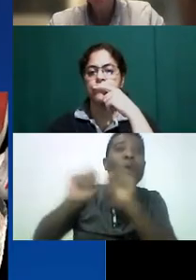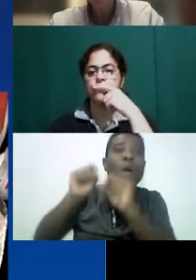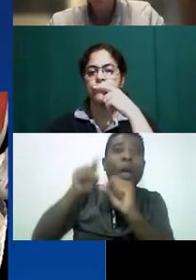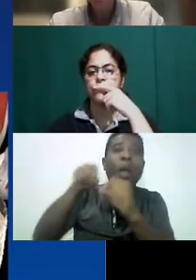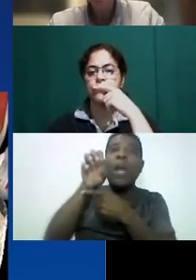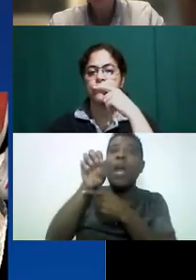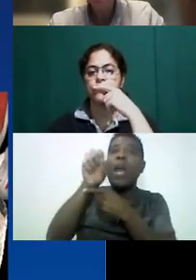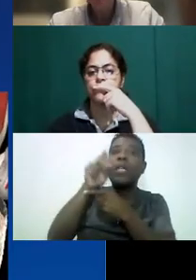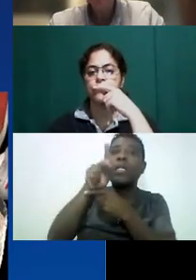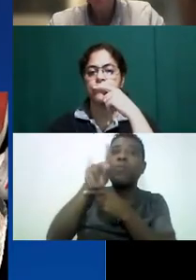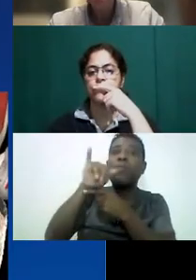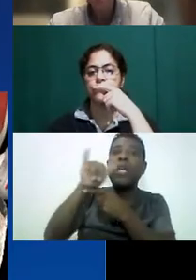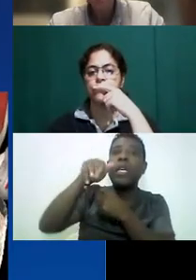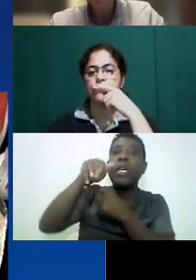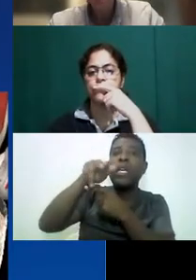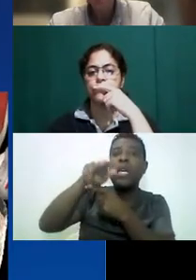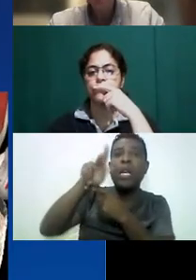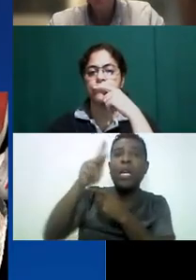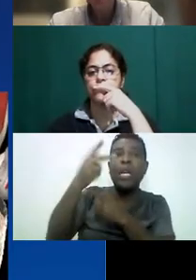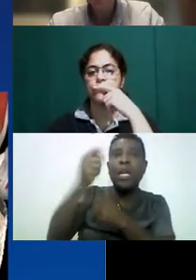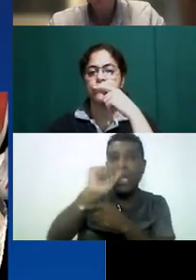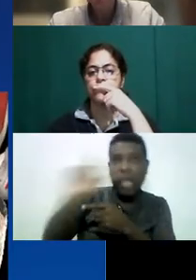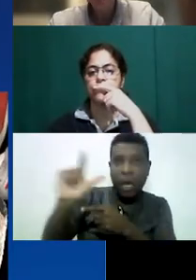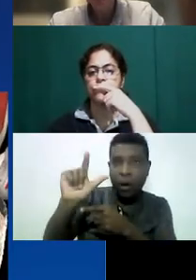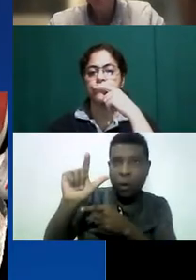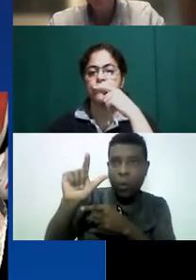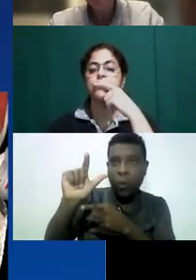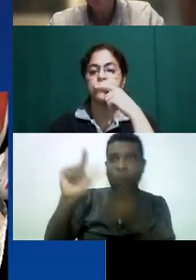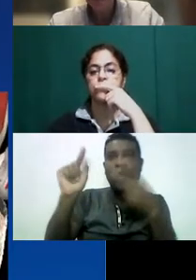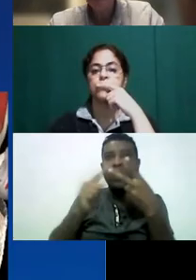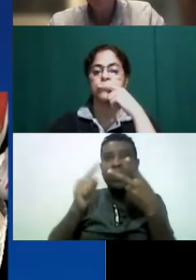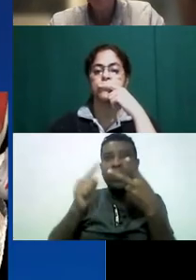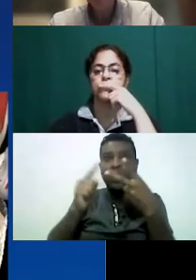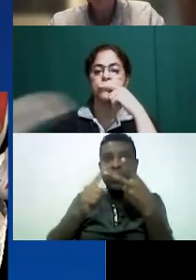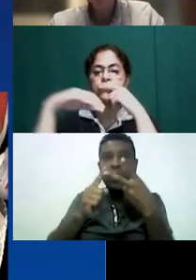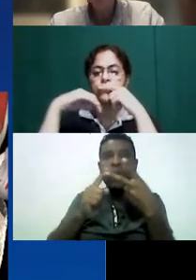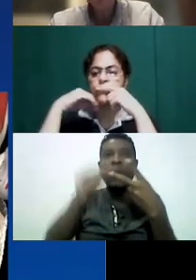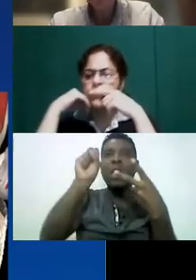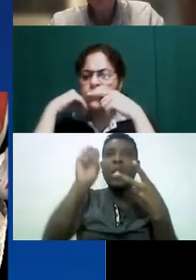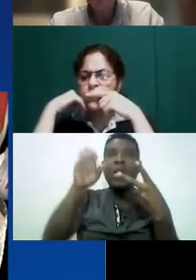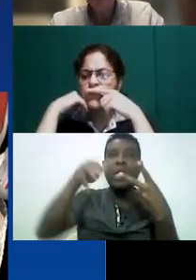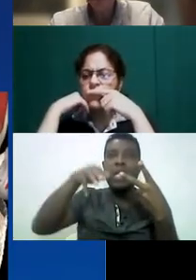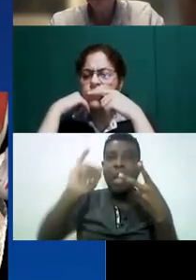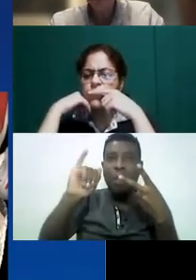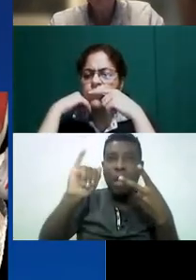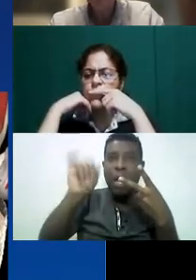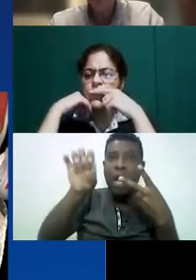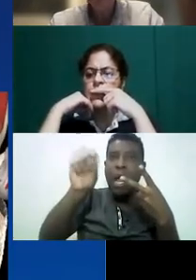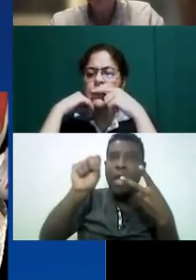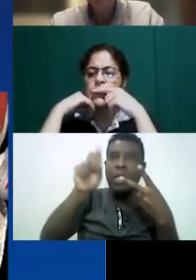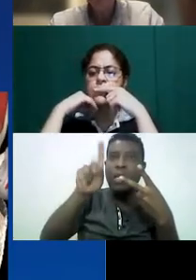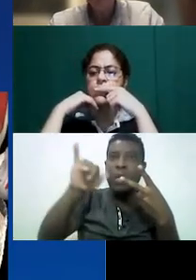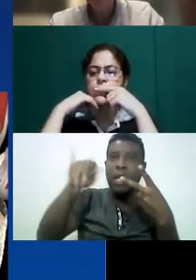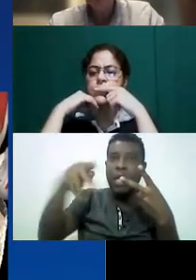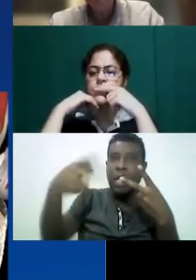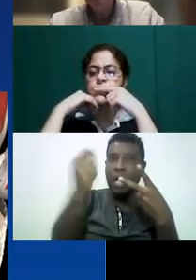semiespinhal da cabeça. Espinhal, semiespinhal da cabeça. São músculos que trabalham também fazendo extensão da cervical alta e